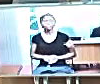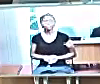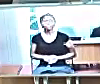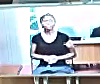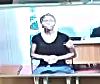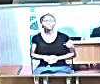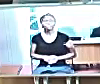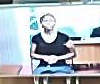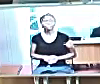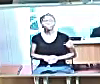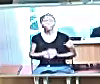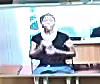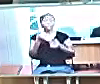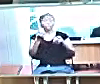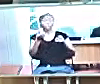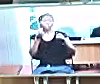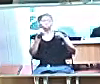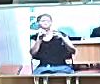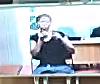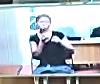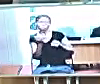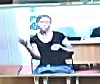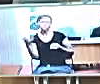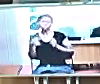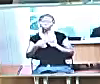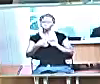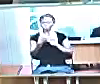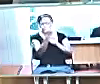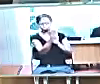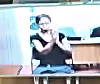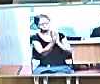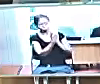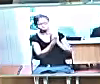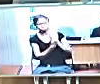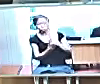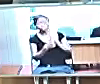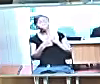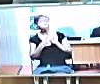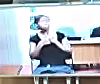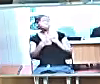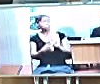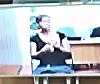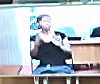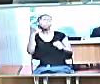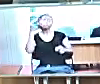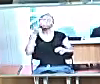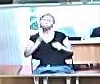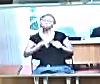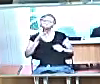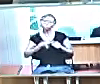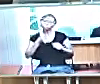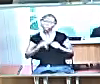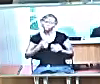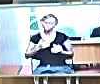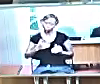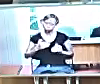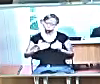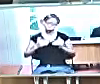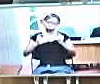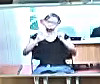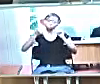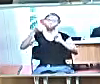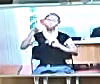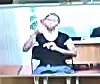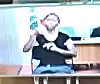esse dado acontece justamente porque a gente tenta demonstrar e o porquê dessa crescente déficit com